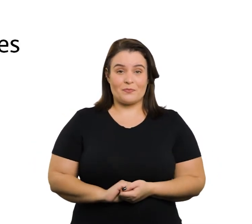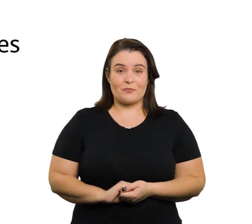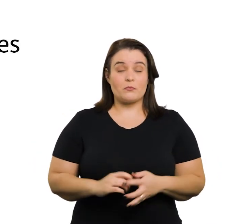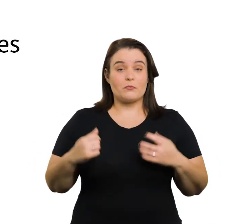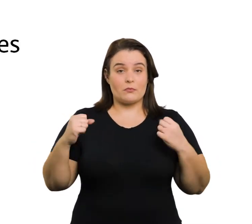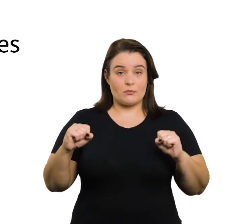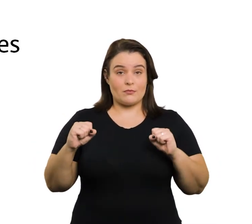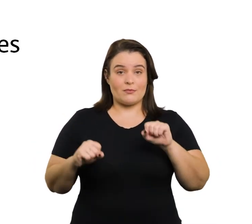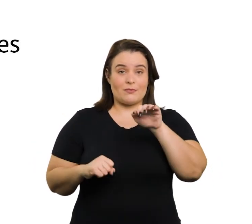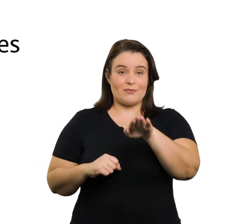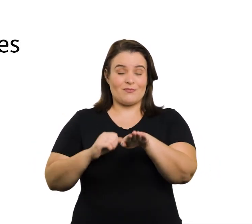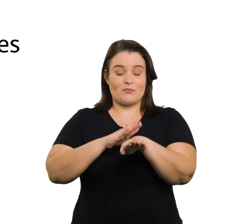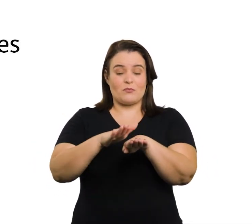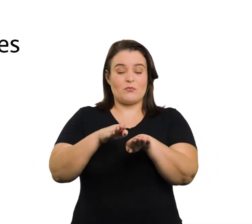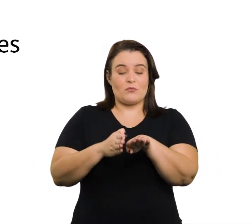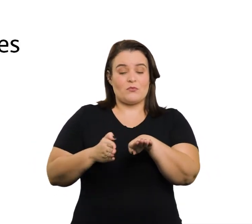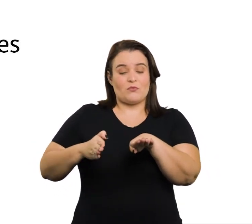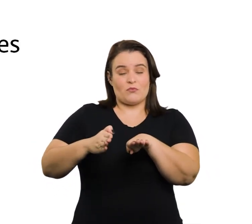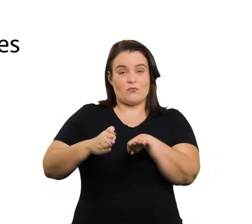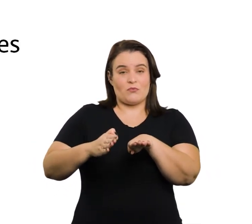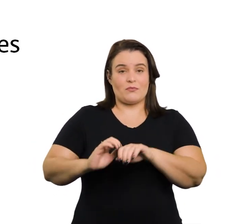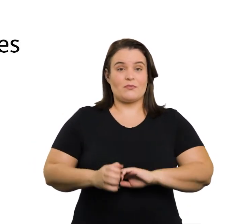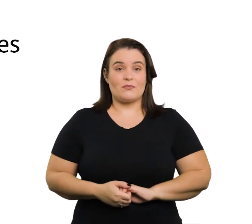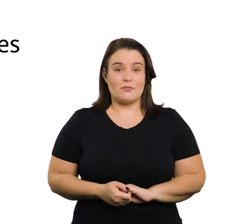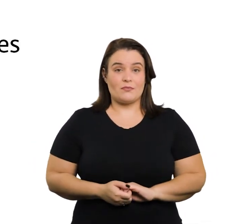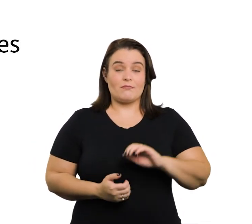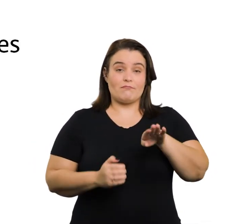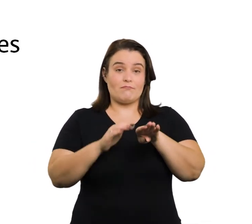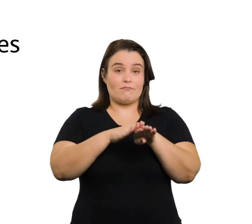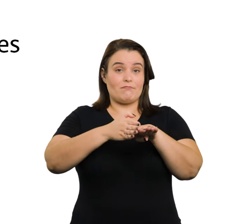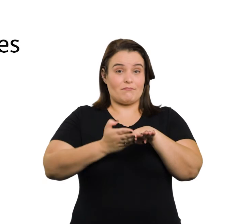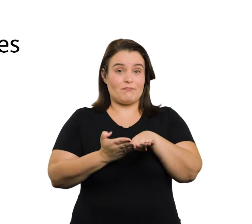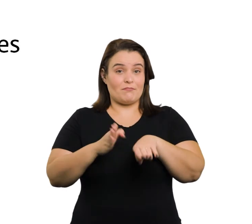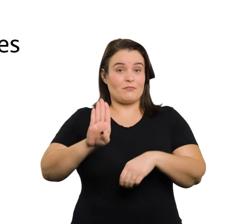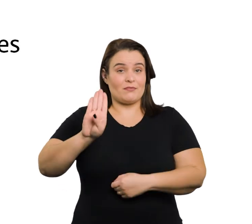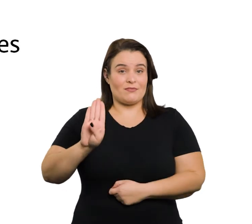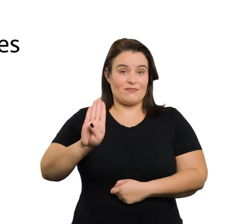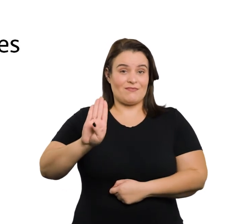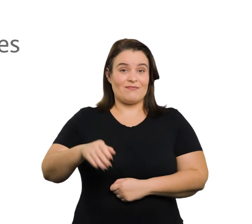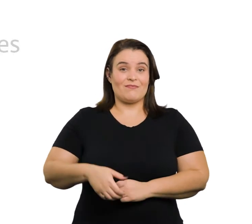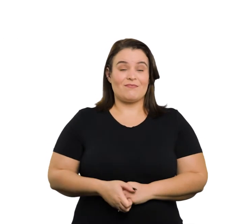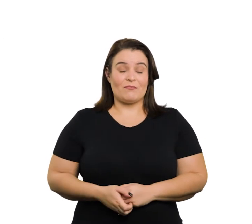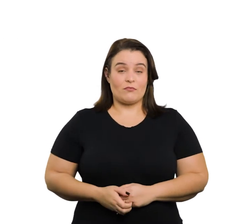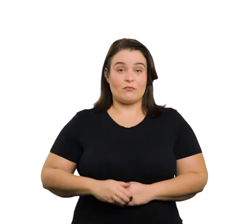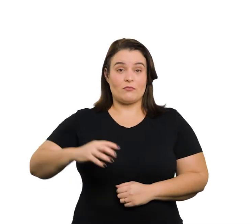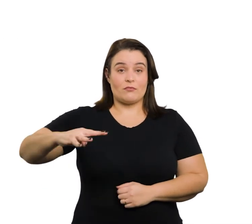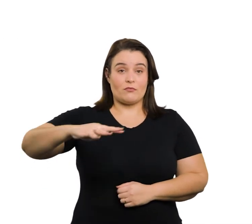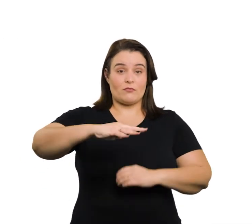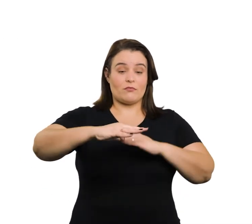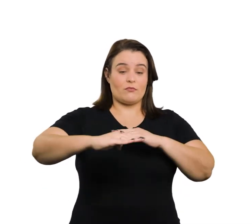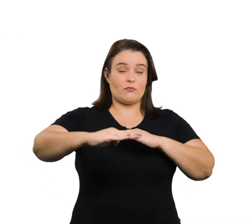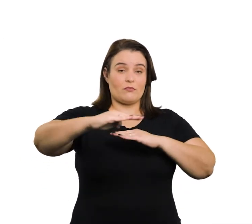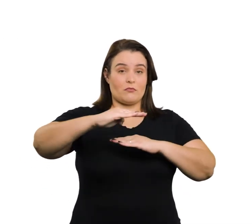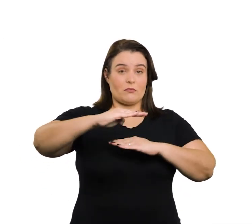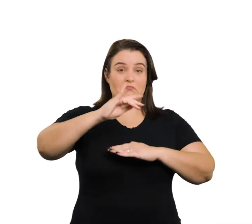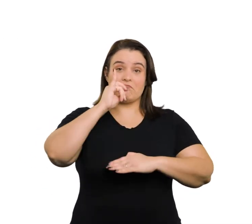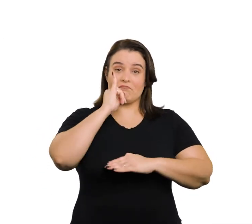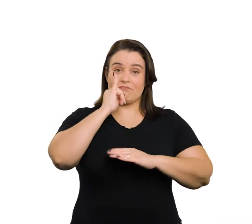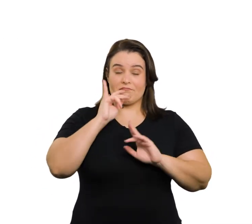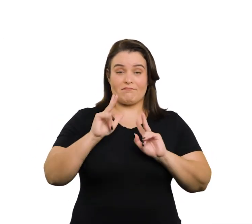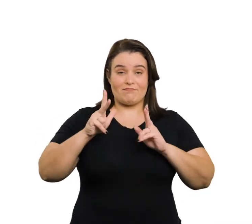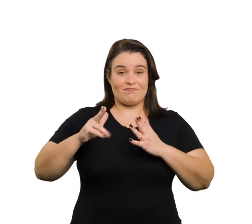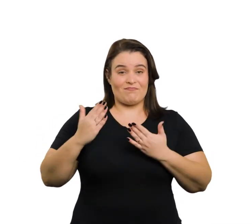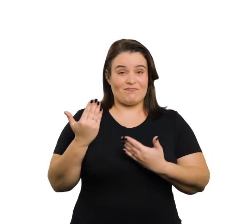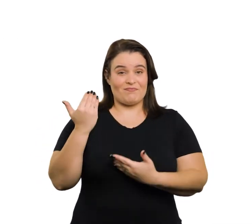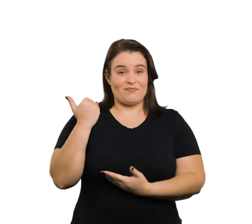opções: alargamento da calçada, rebaixamento tipo B, faixa elevada de